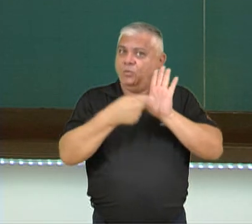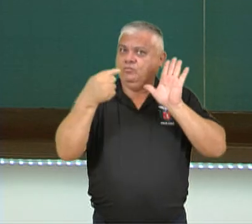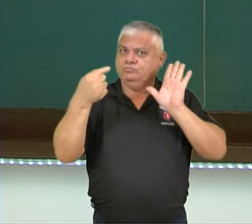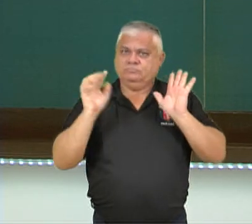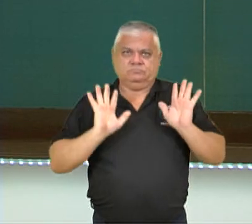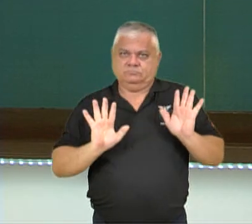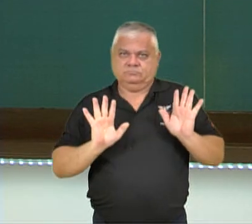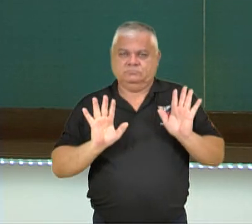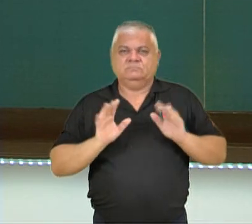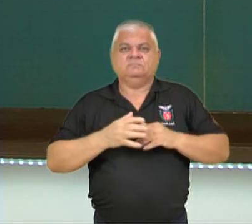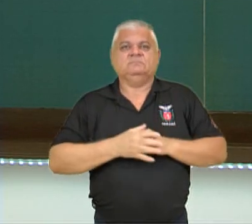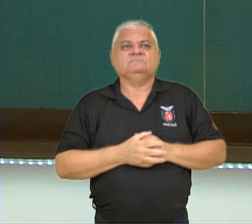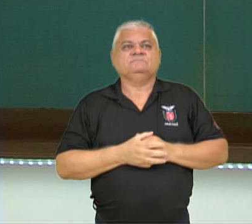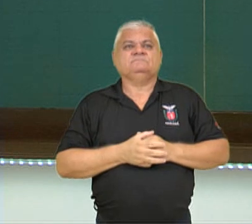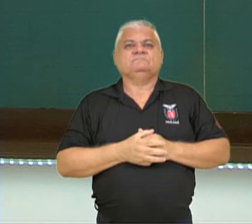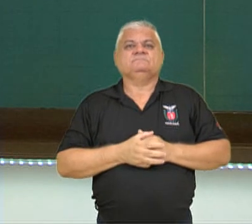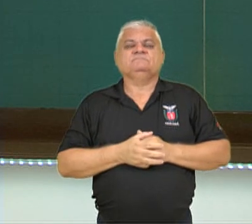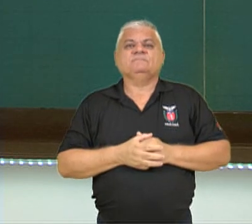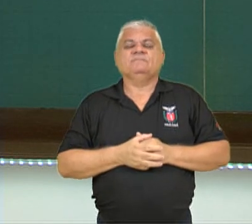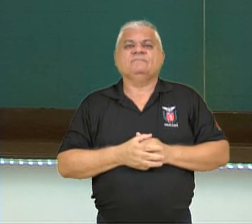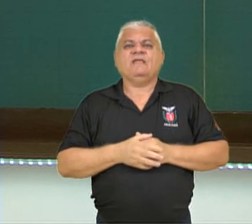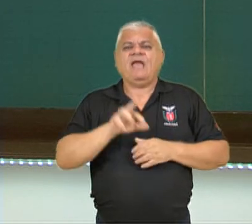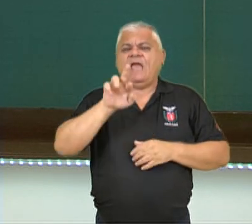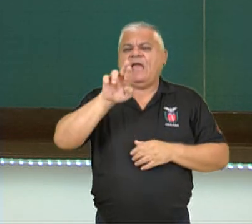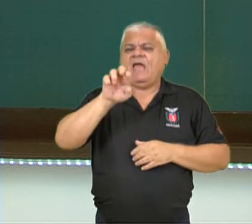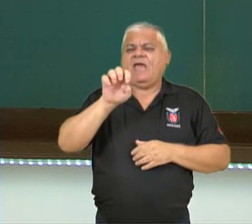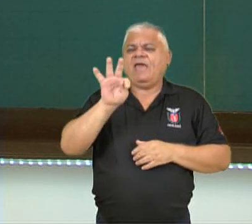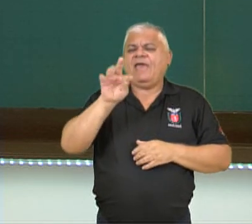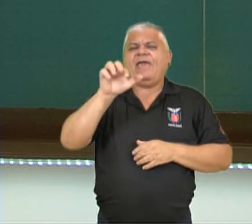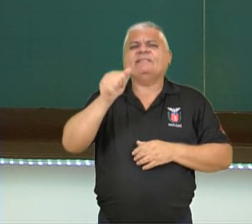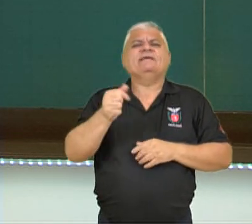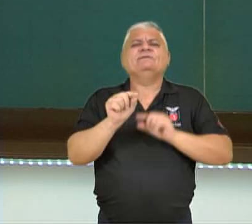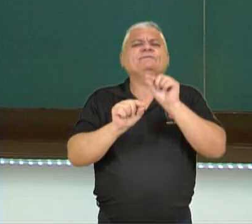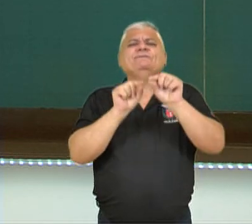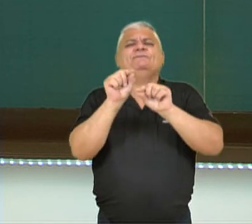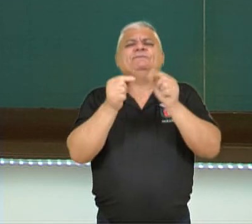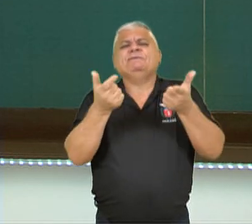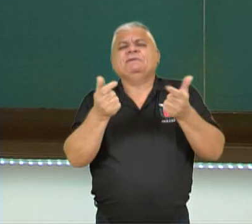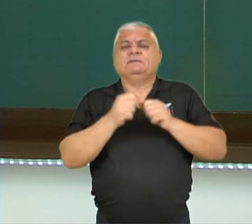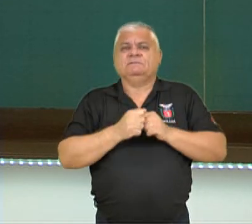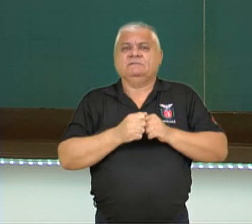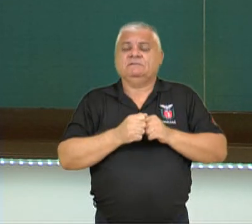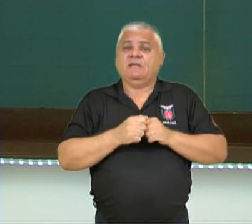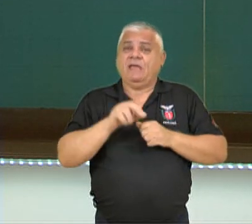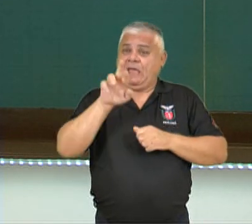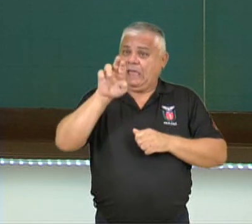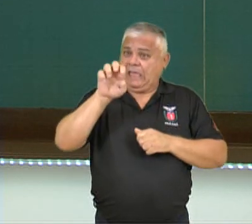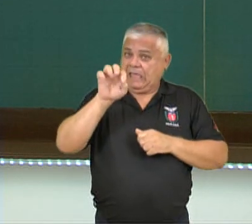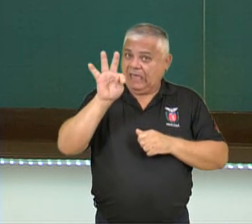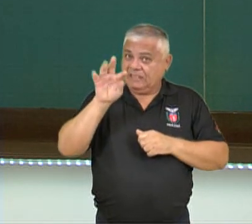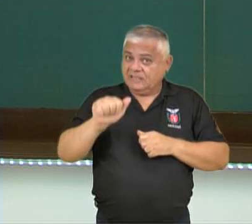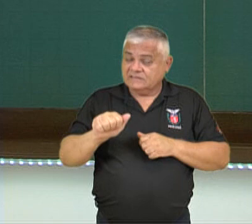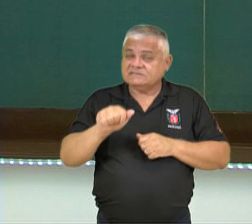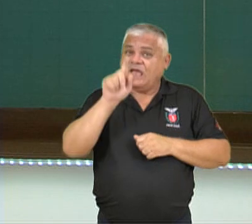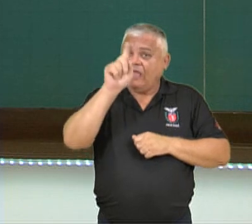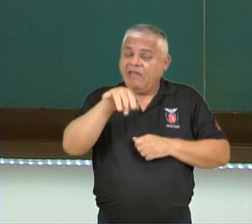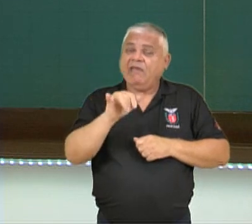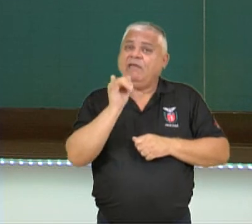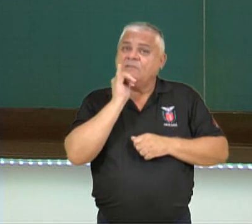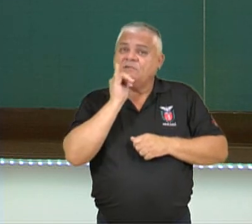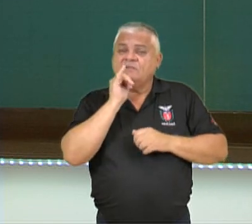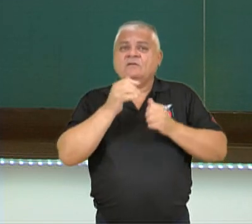ponto apenas, tá bom? E as retas? O que viriam a ser as retas? As retas nada mais é do